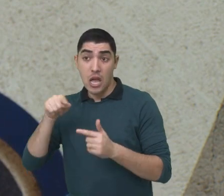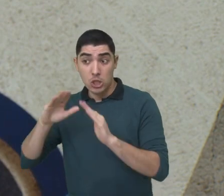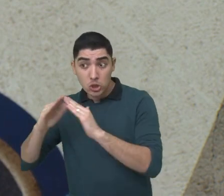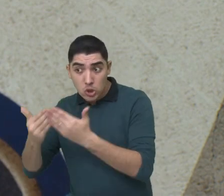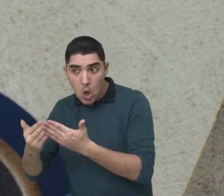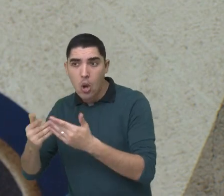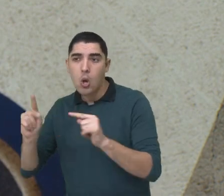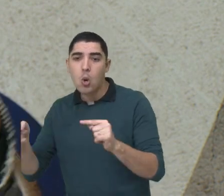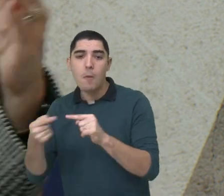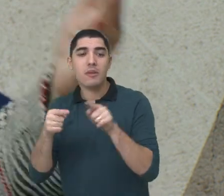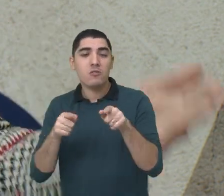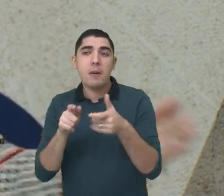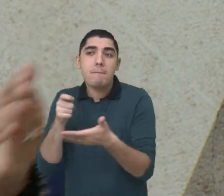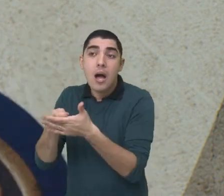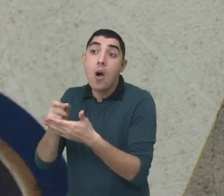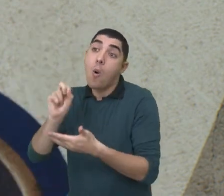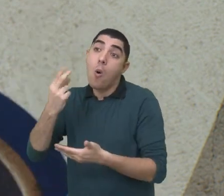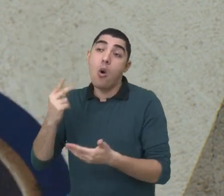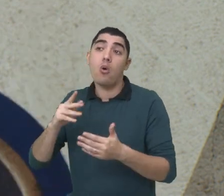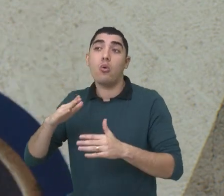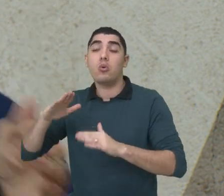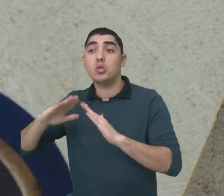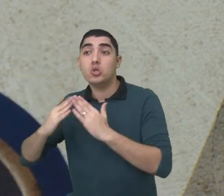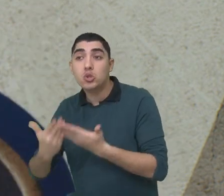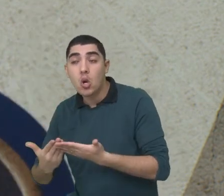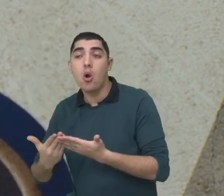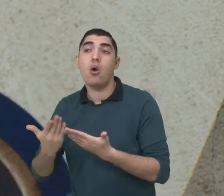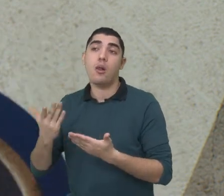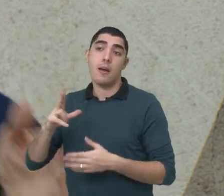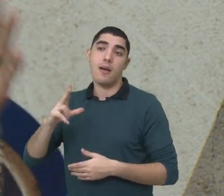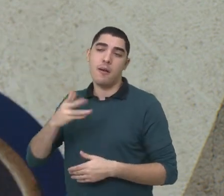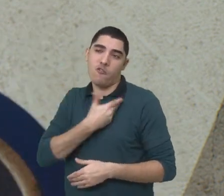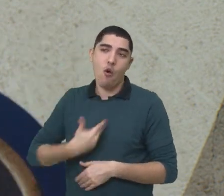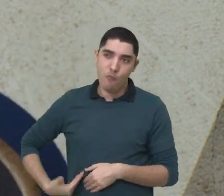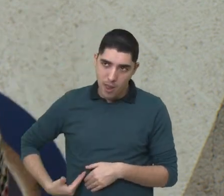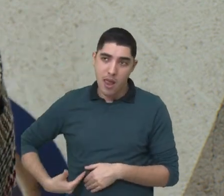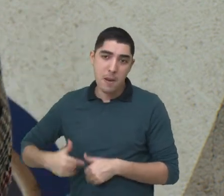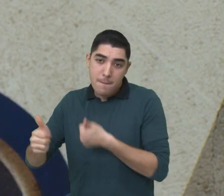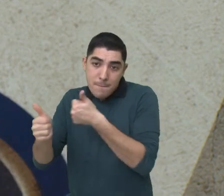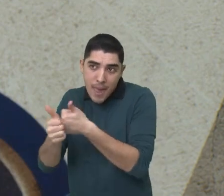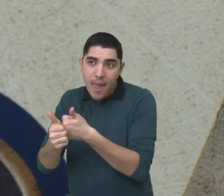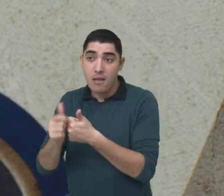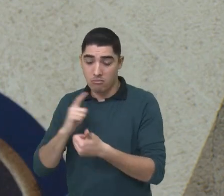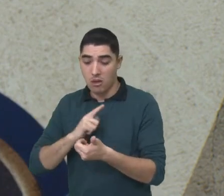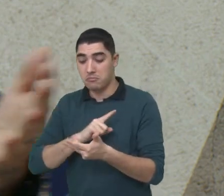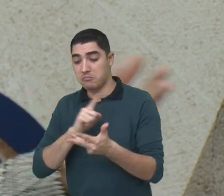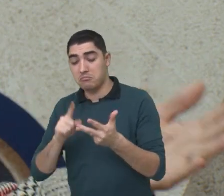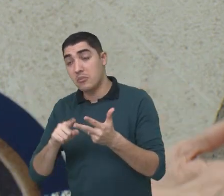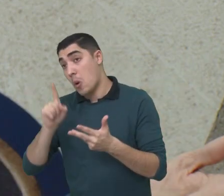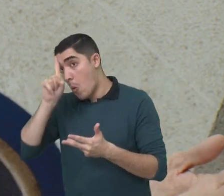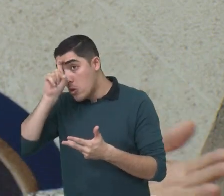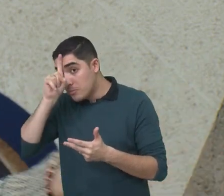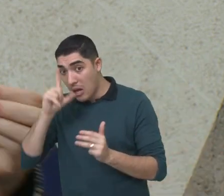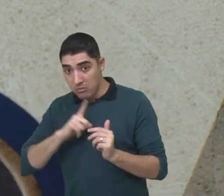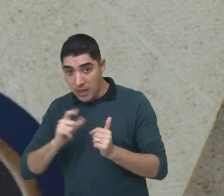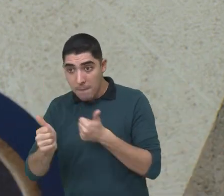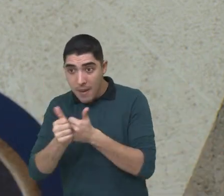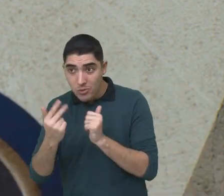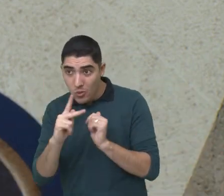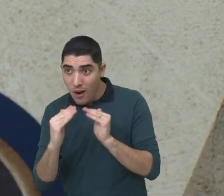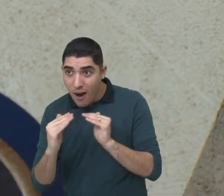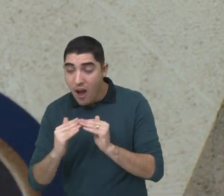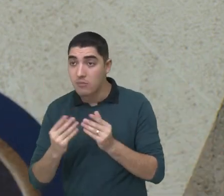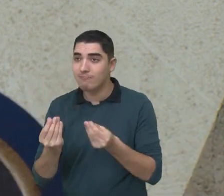ele pode pagar? Ou uma escola pública perto? Então, um hospital que ele precisa, porque